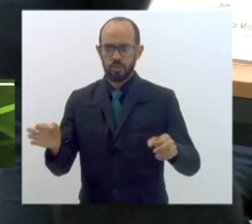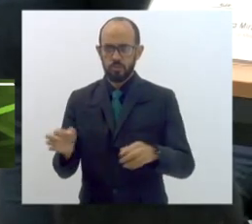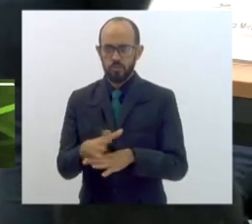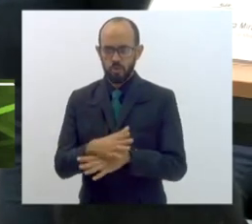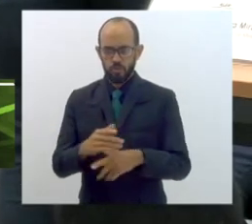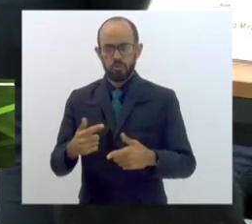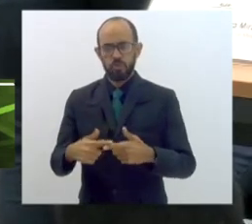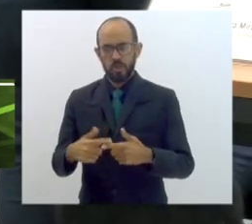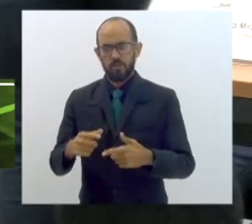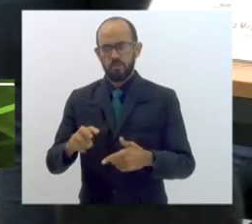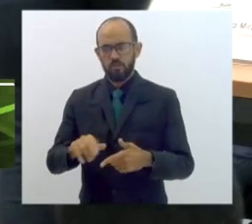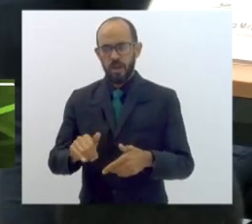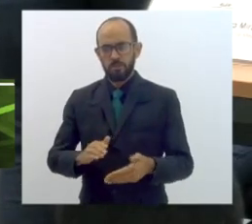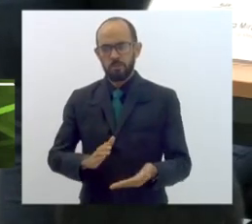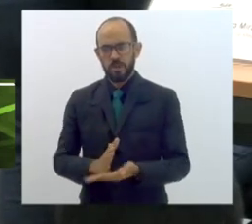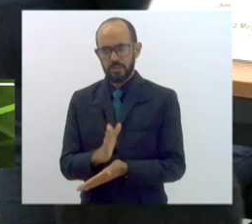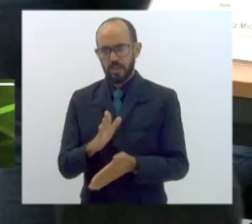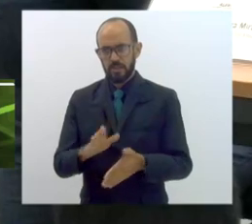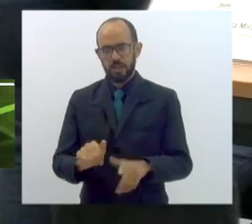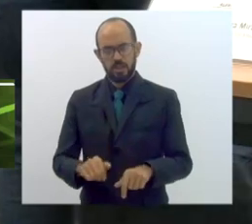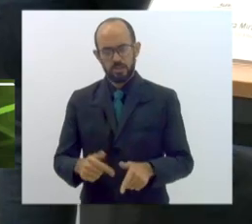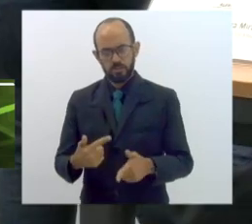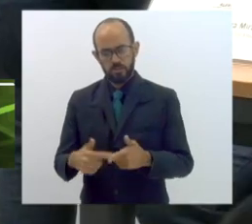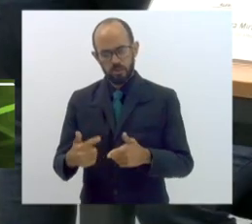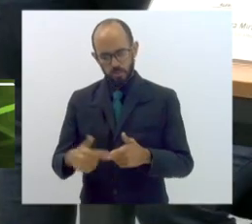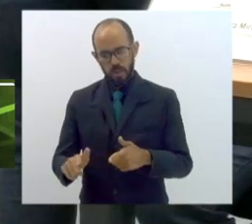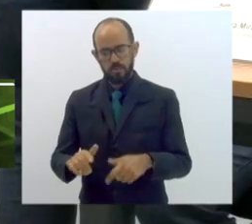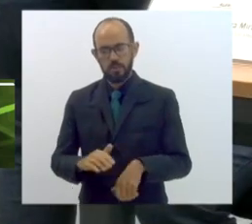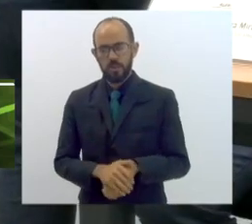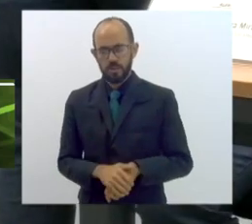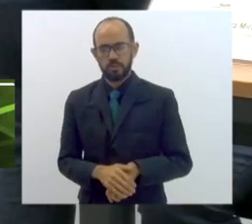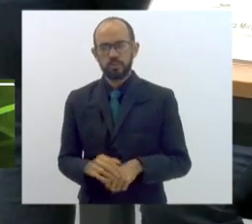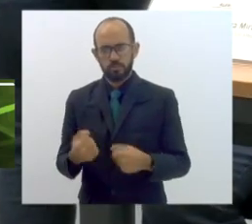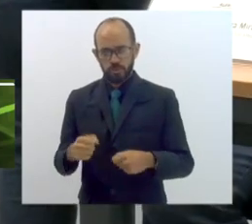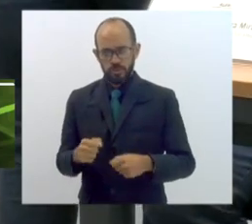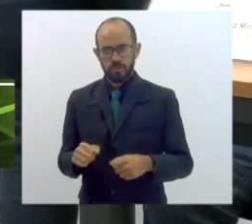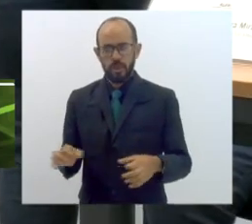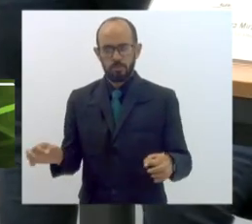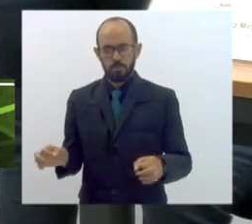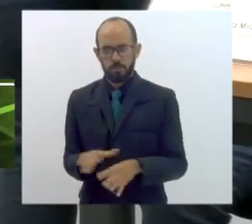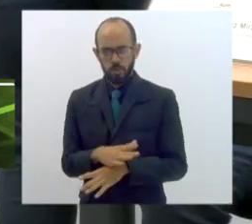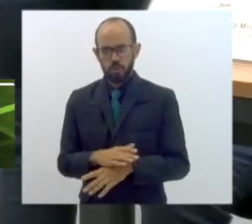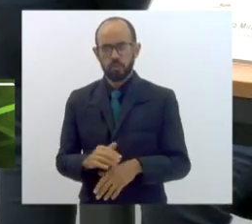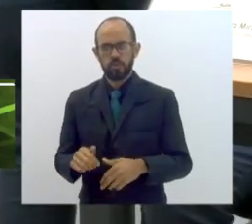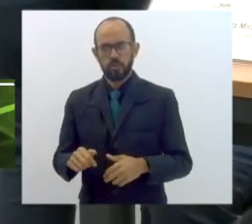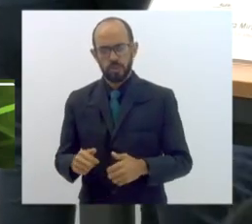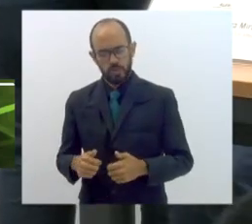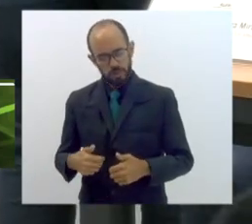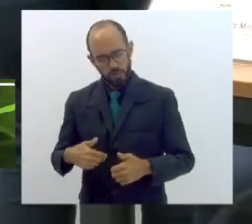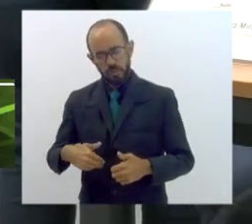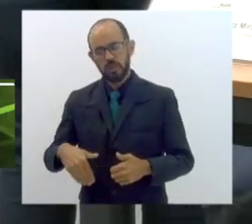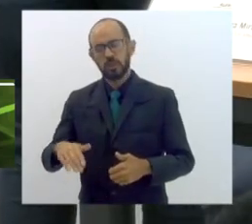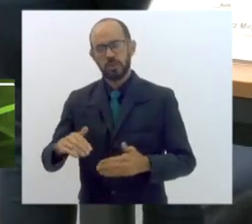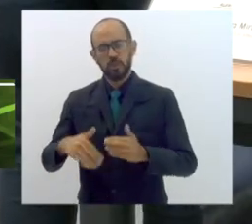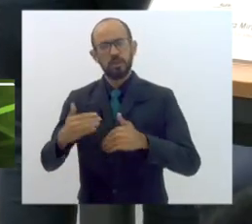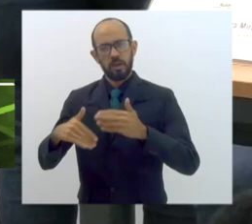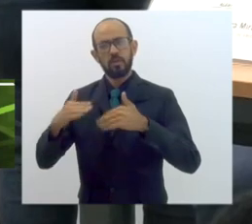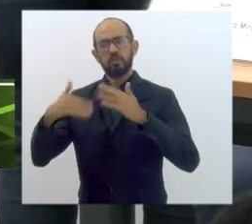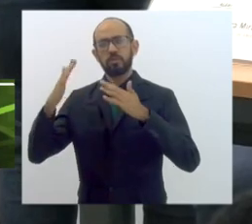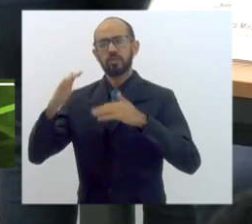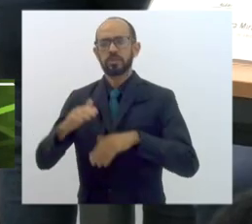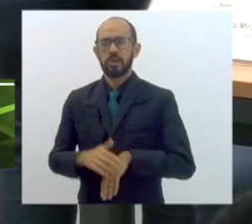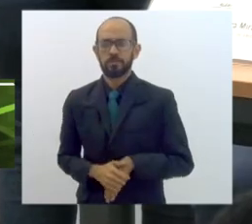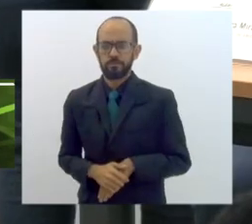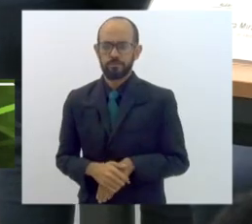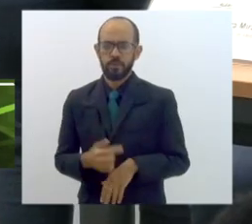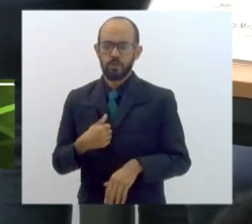passar, né, aquele cavalo vai passar. Então, vamos lá, tem que estar pronto, pegar e ir junto, senão não vai mais. Estou